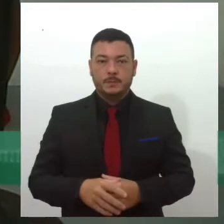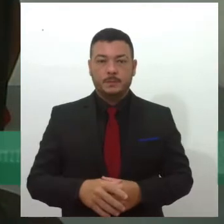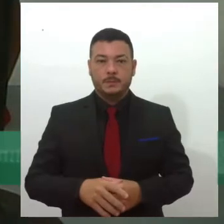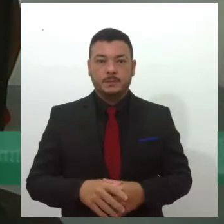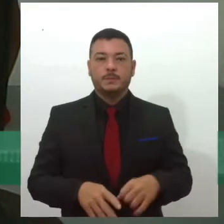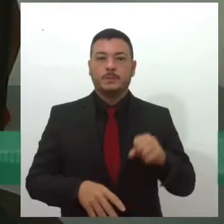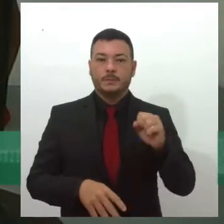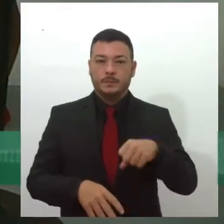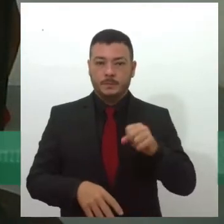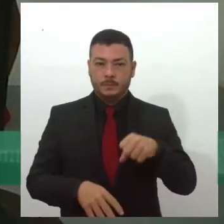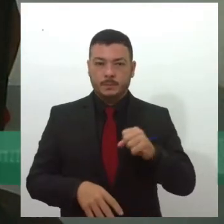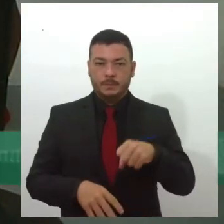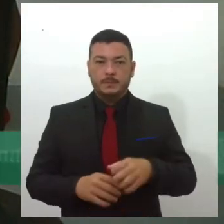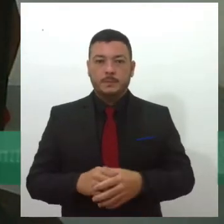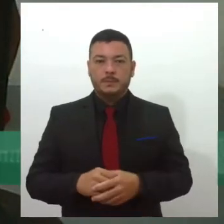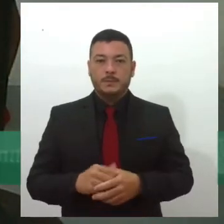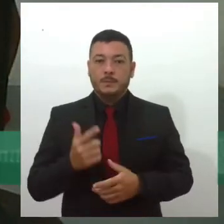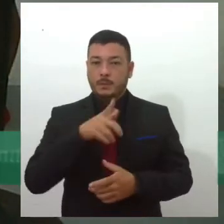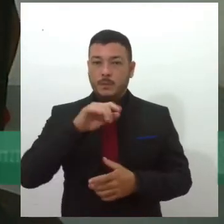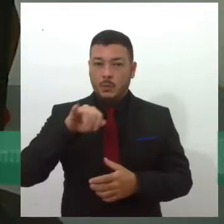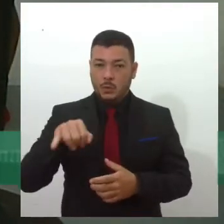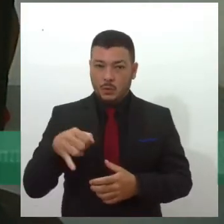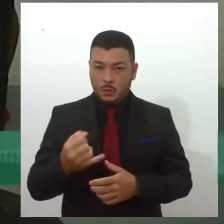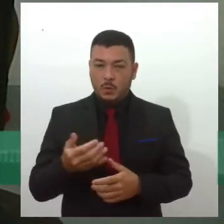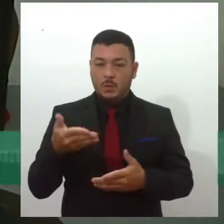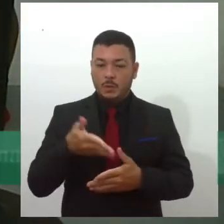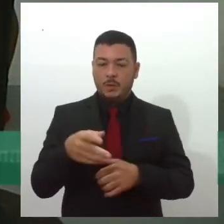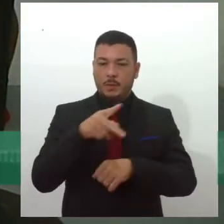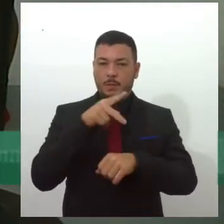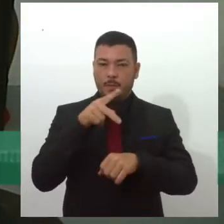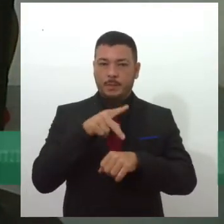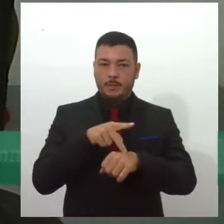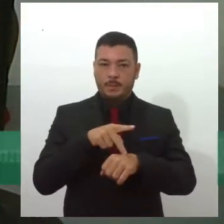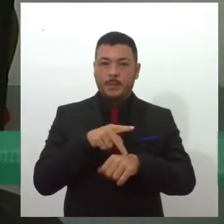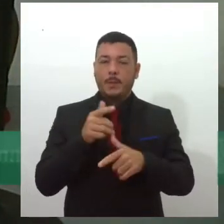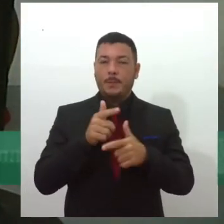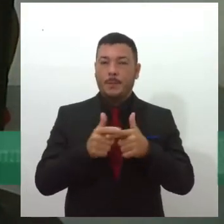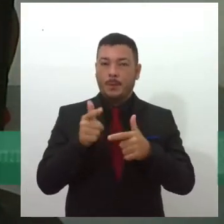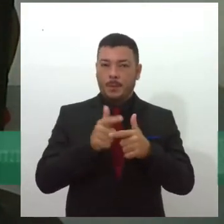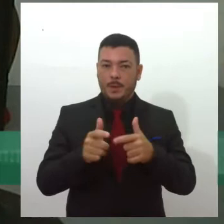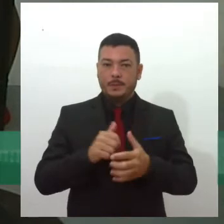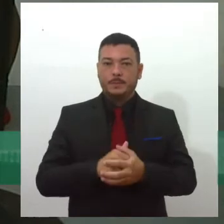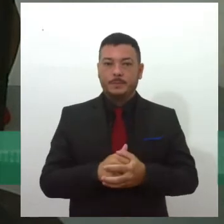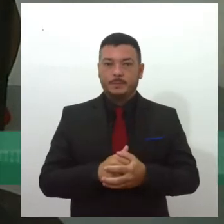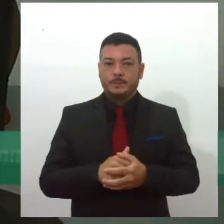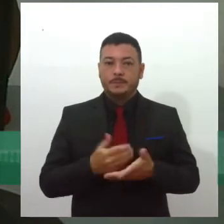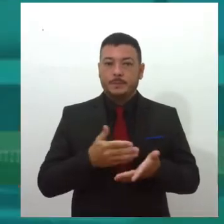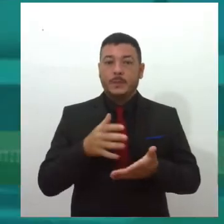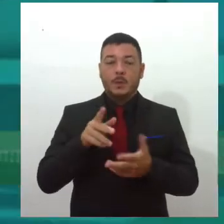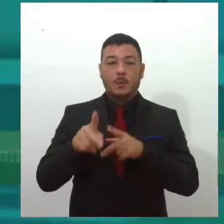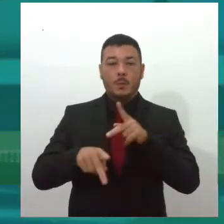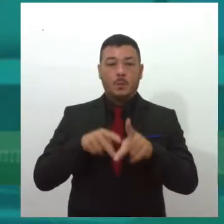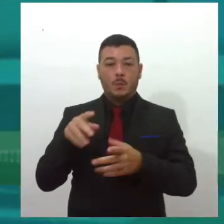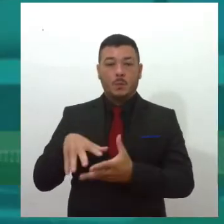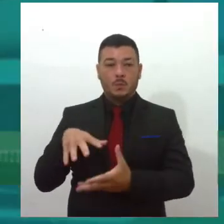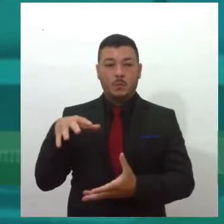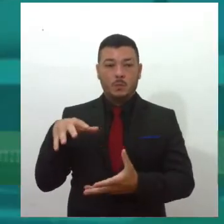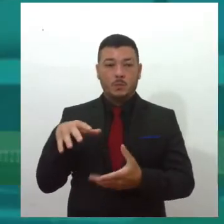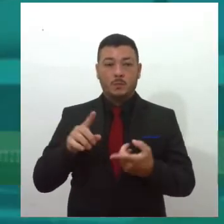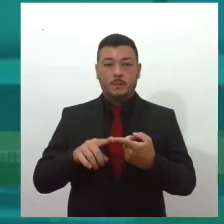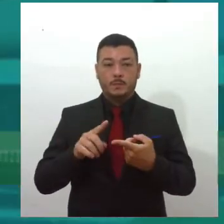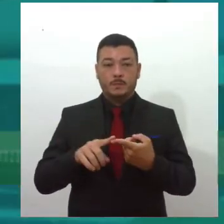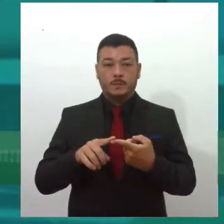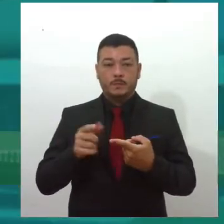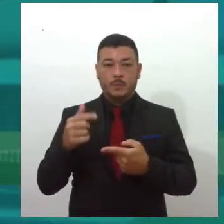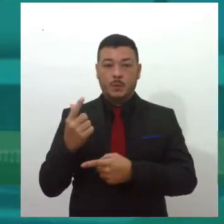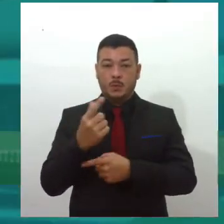Sim, é um outro grande drama desse país. Com a questão da Covid e a população idosa, especialmente, ficou com muito medo de sair de casa,